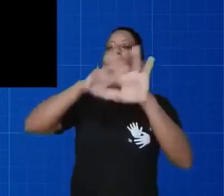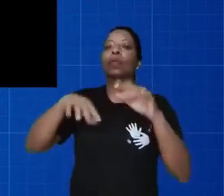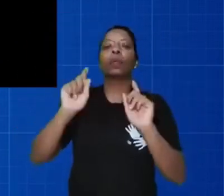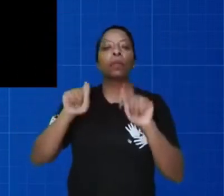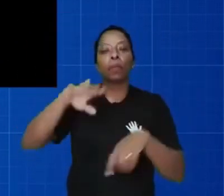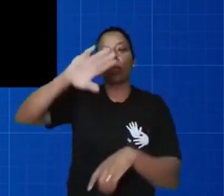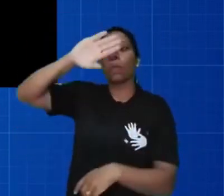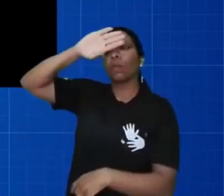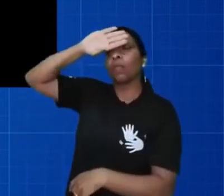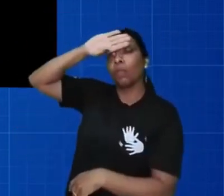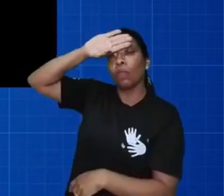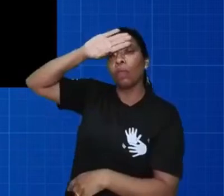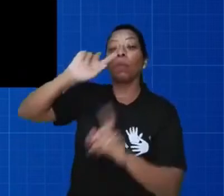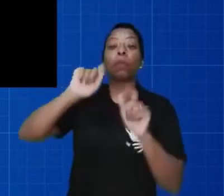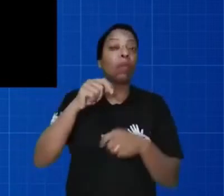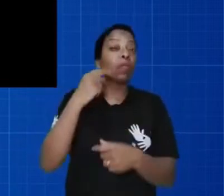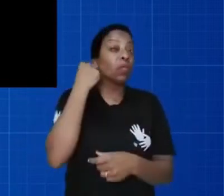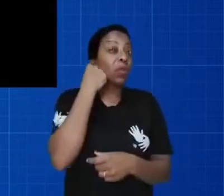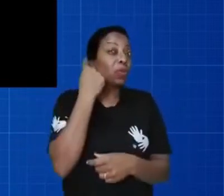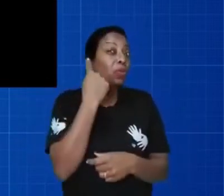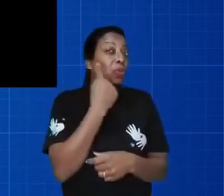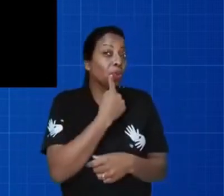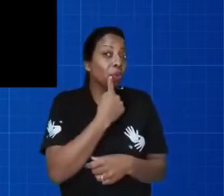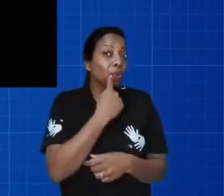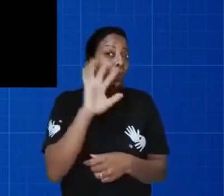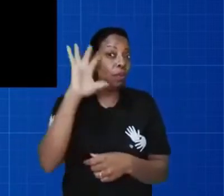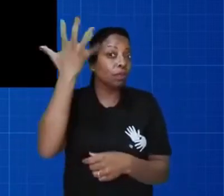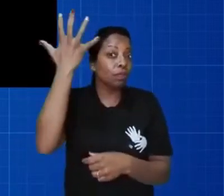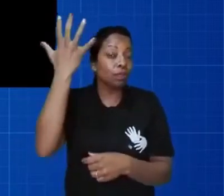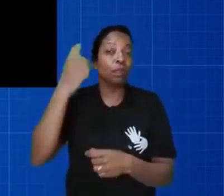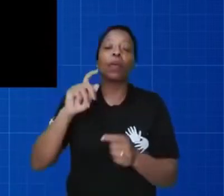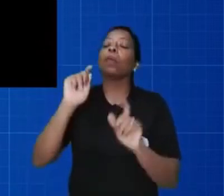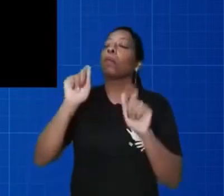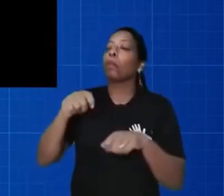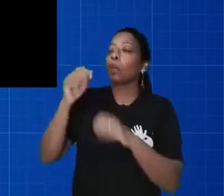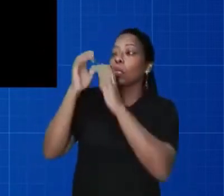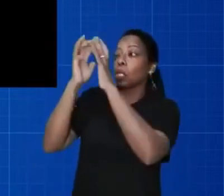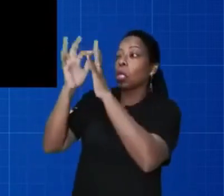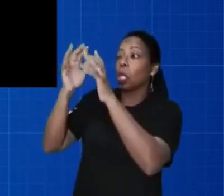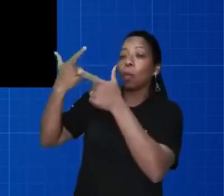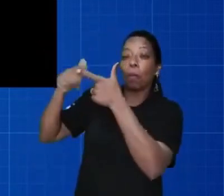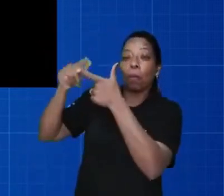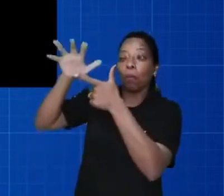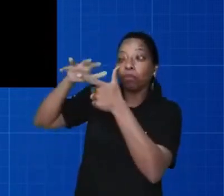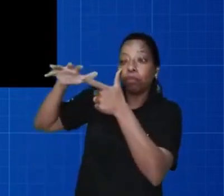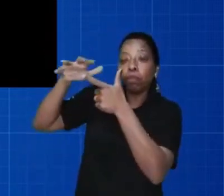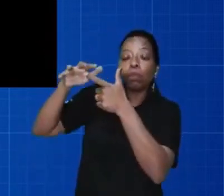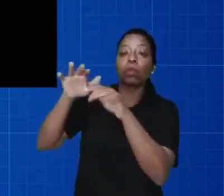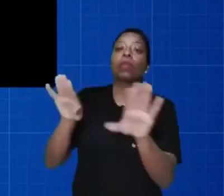e pode até mesmo ser fatal. Então, nós temos campanhas de vacinação frequente para os menores de 5 anos de